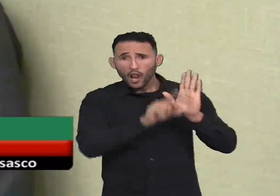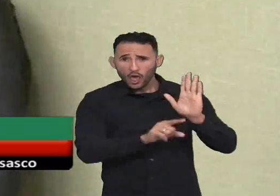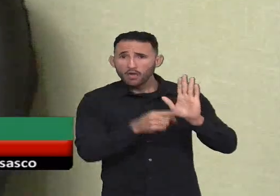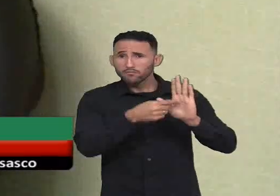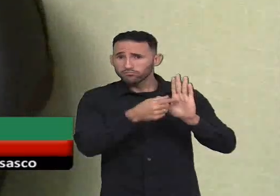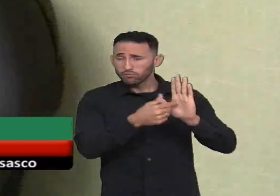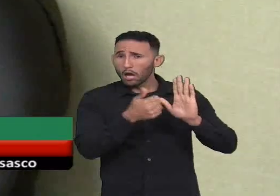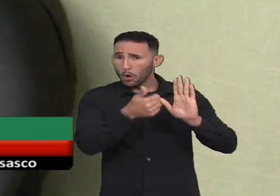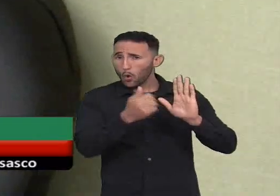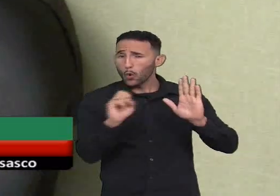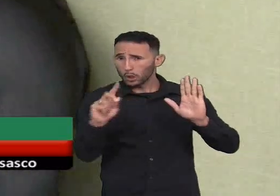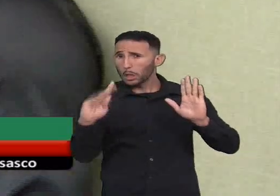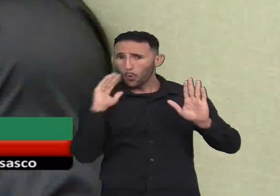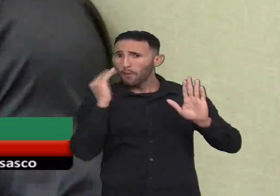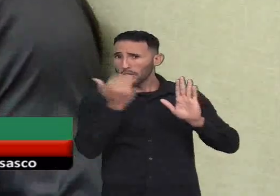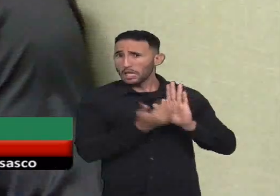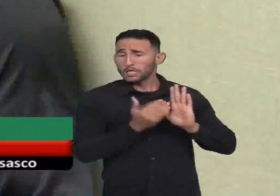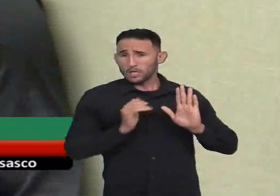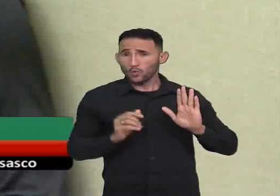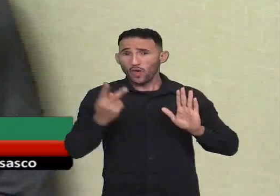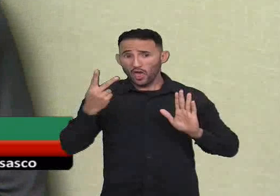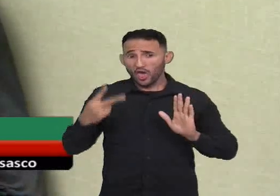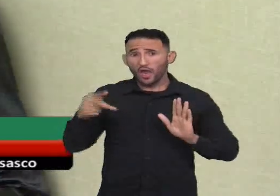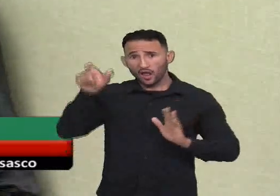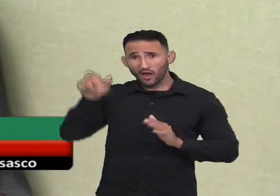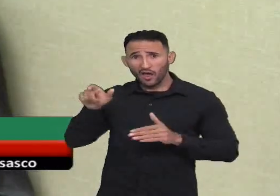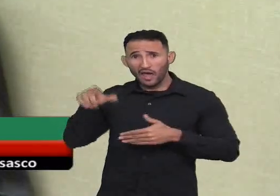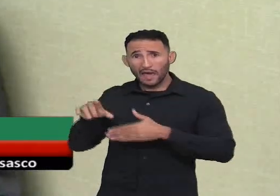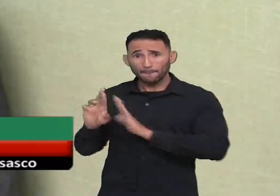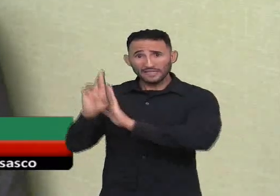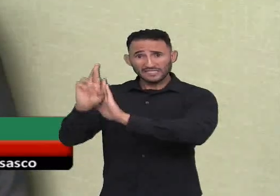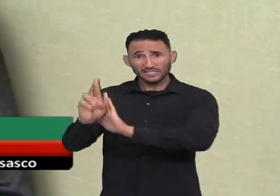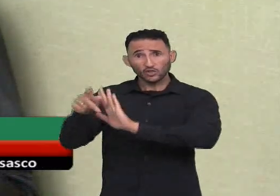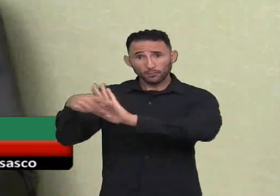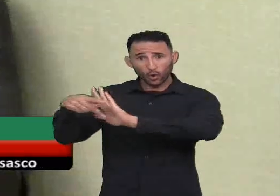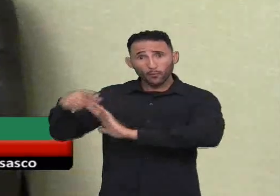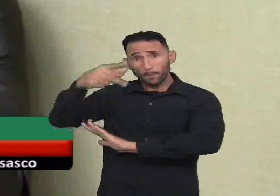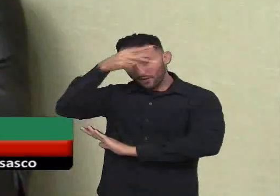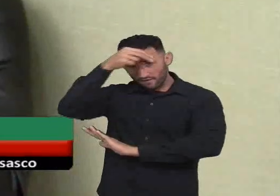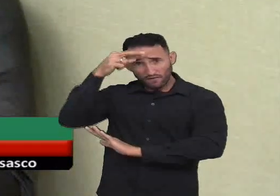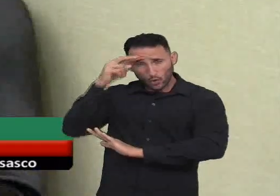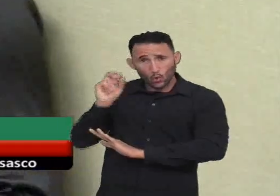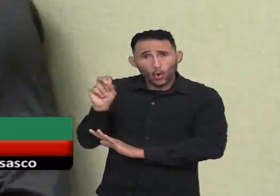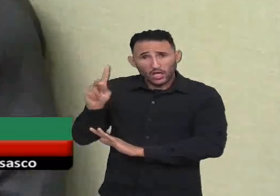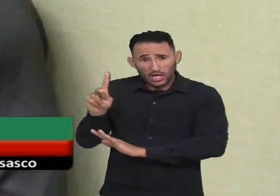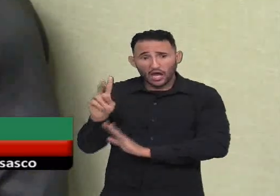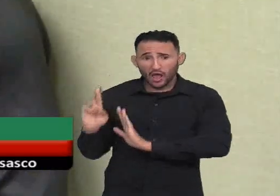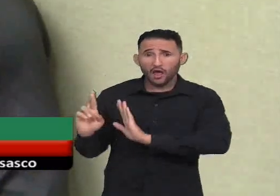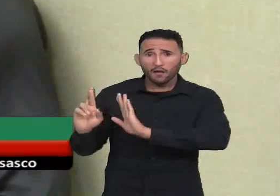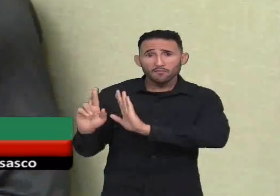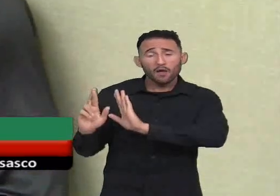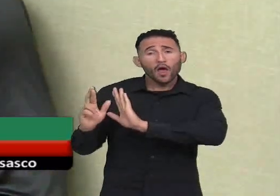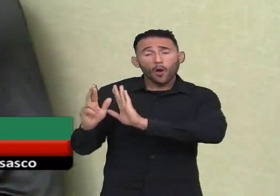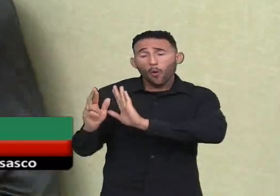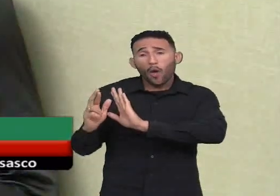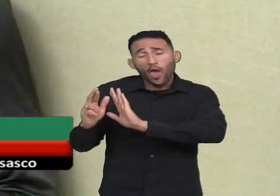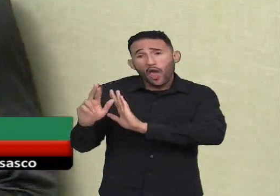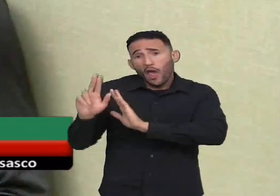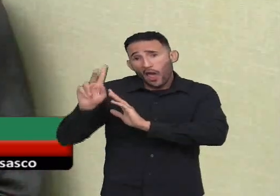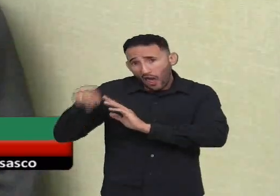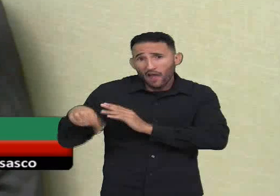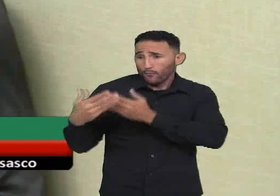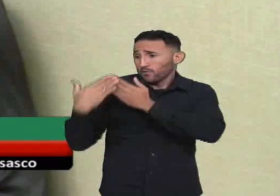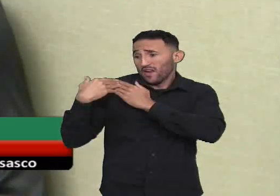casa. A vereadora, como líder do governo, está fazendo o papel dela como líder do governo, mas nós, estando